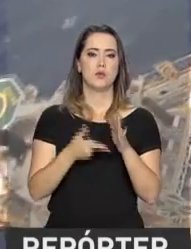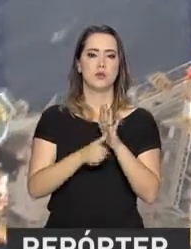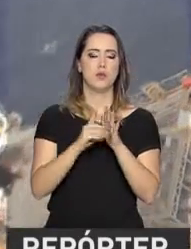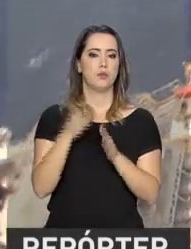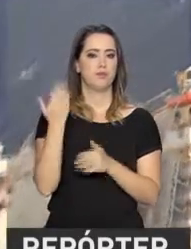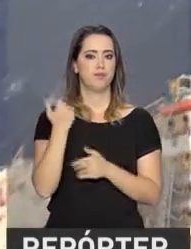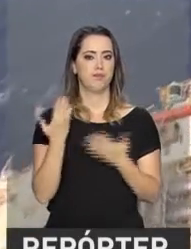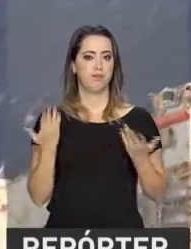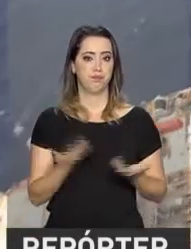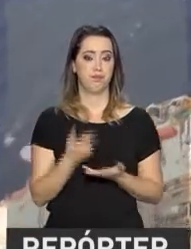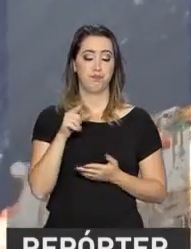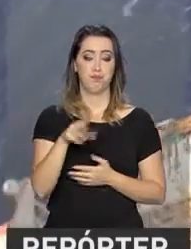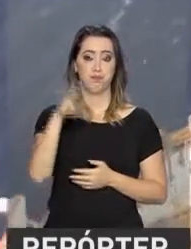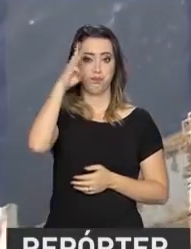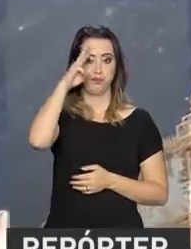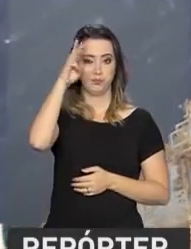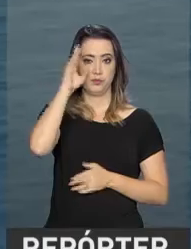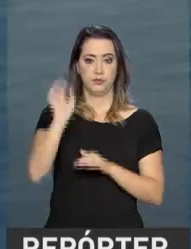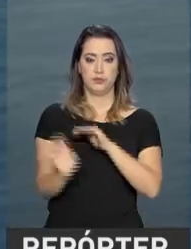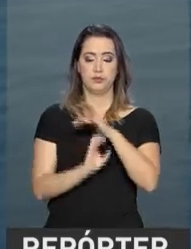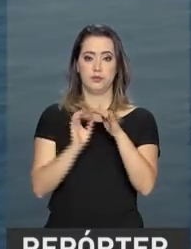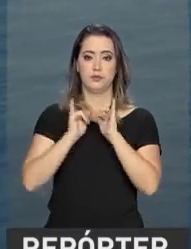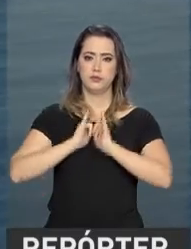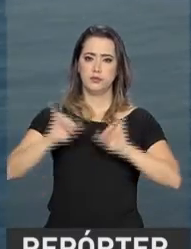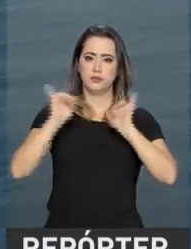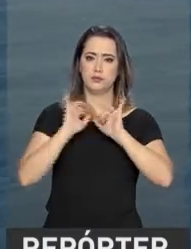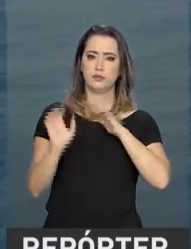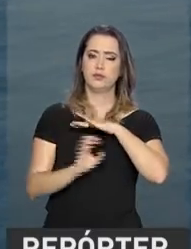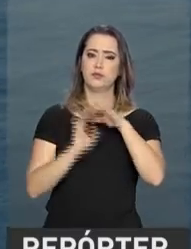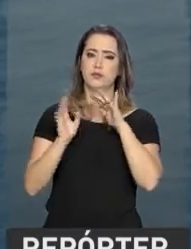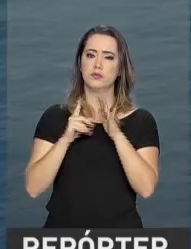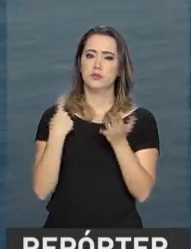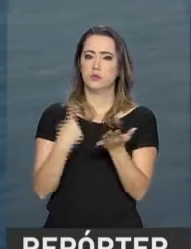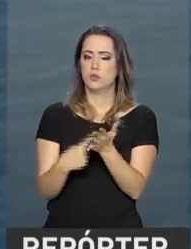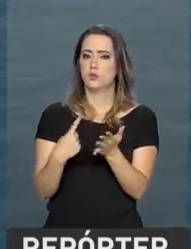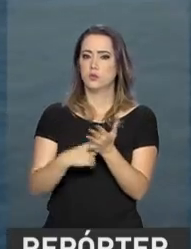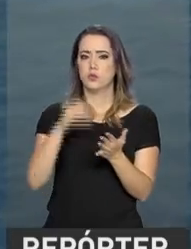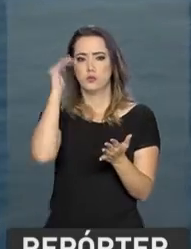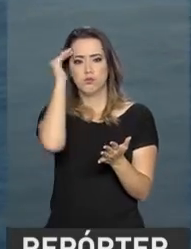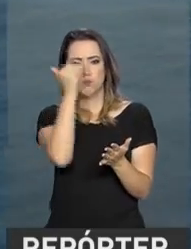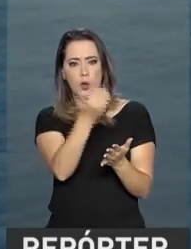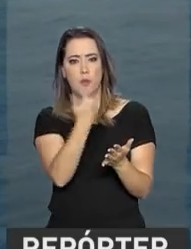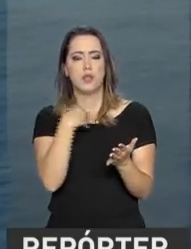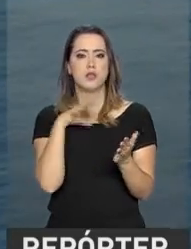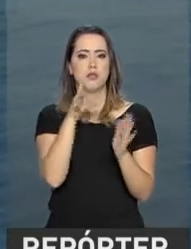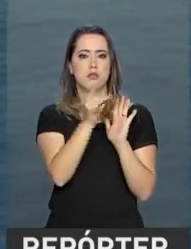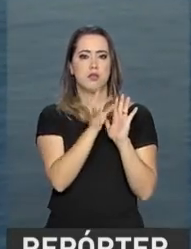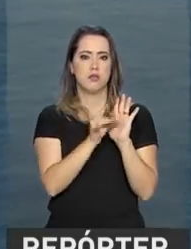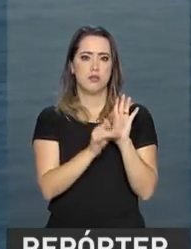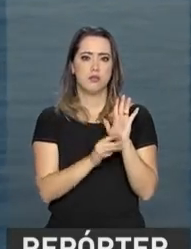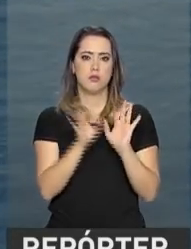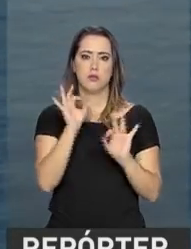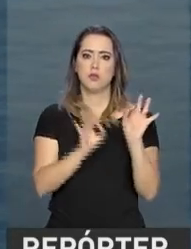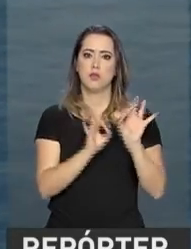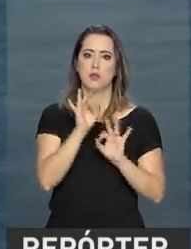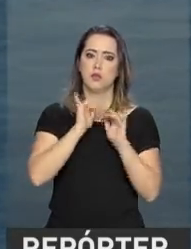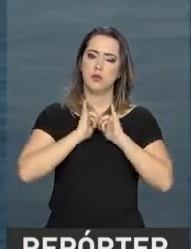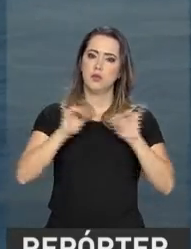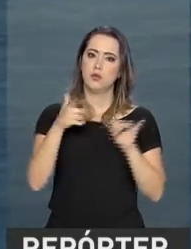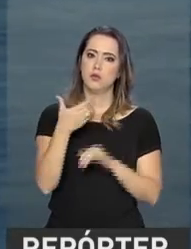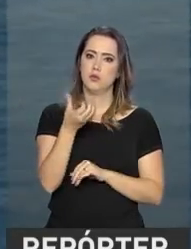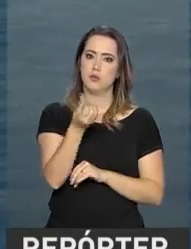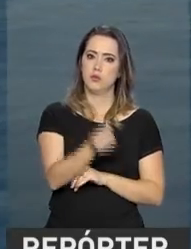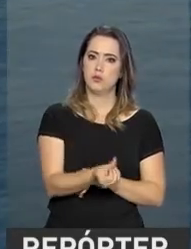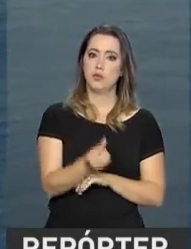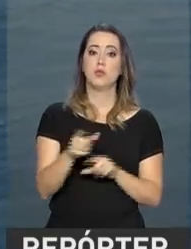do ano passado. Nesta terça-feira, a Petrobras divulgou que a empresa está cumprindo o que foi definido no plano de negócios anunciado